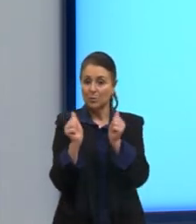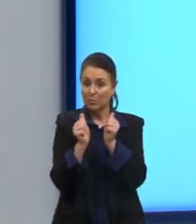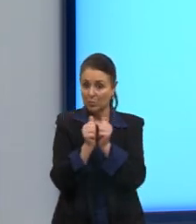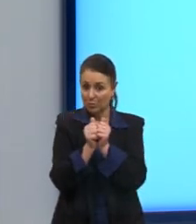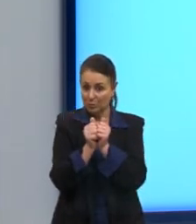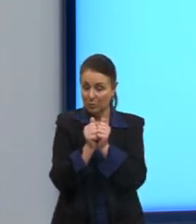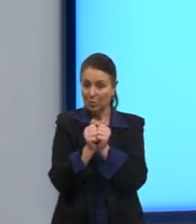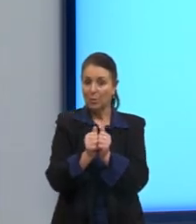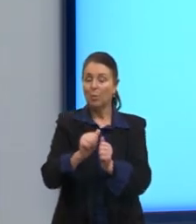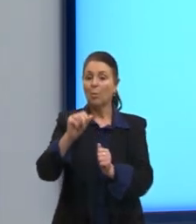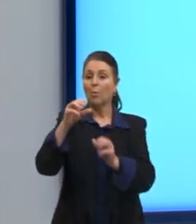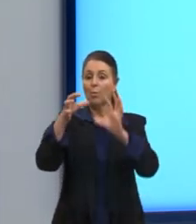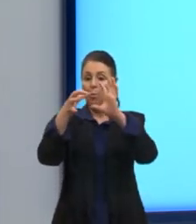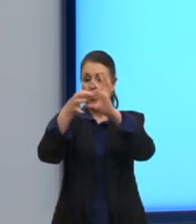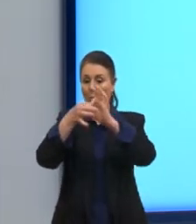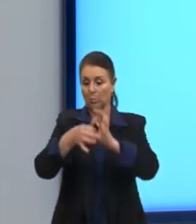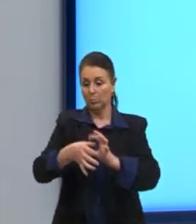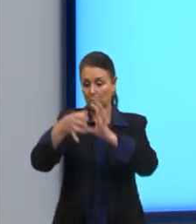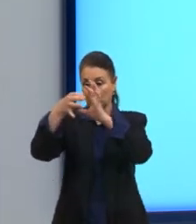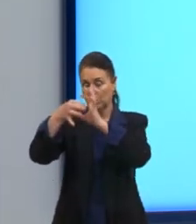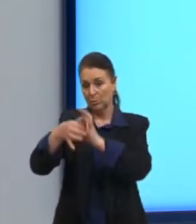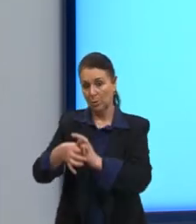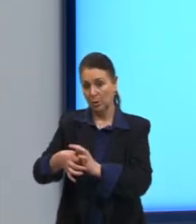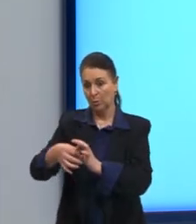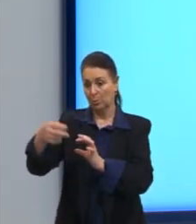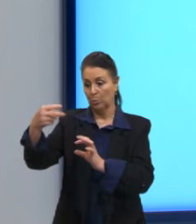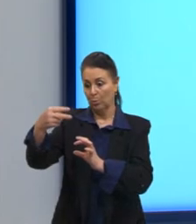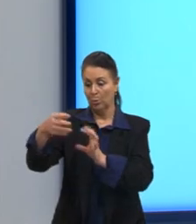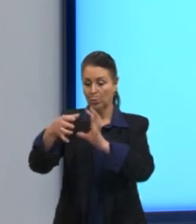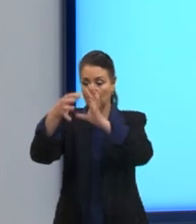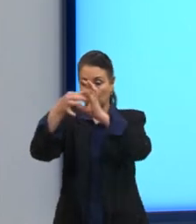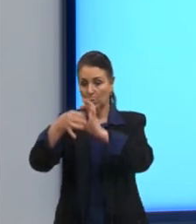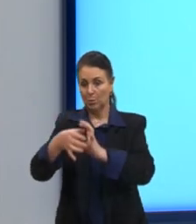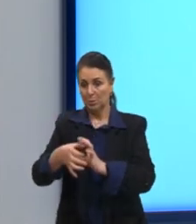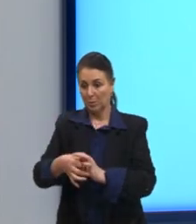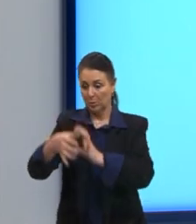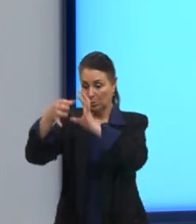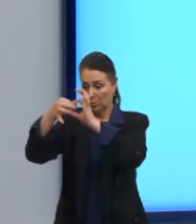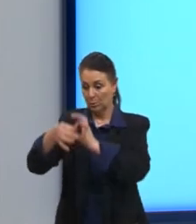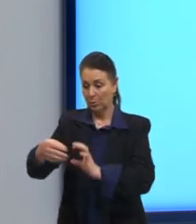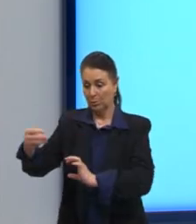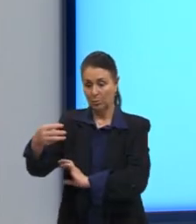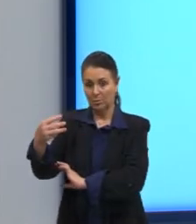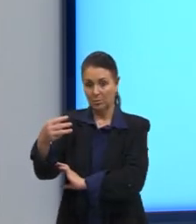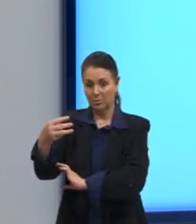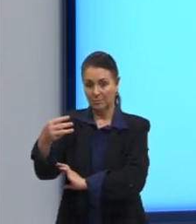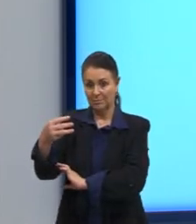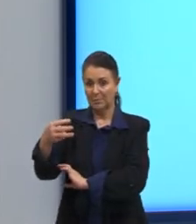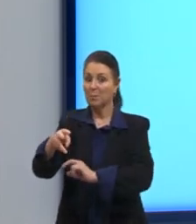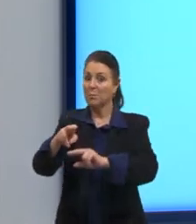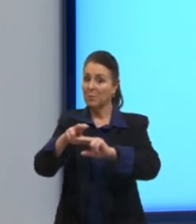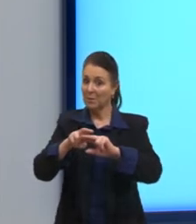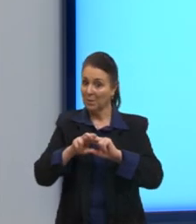meu alceno ou Alcino enfim e aí vou formar um álcool através da hidratação